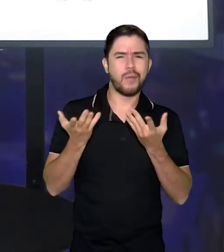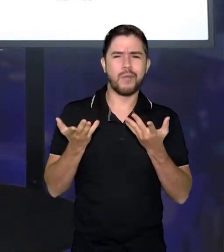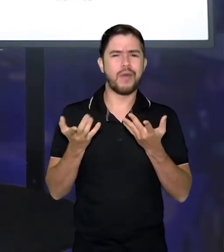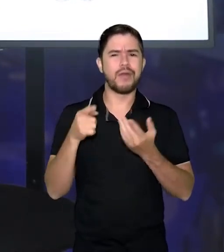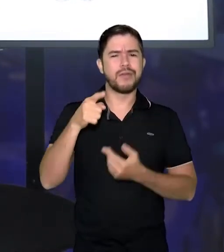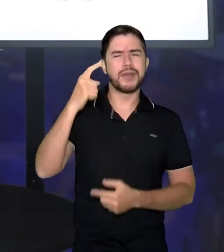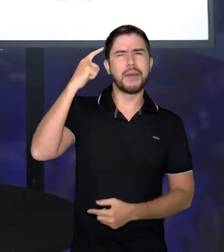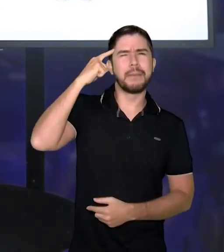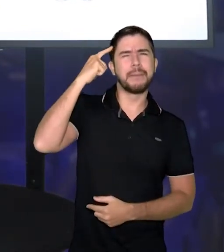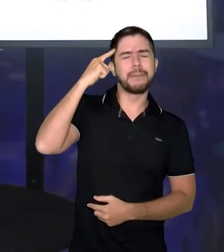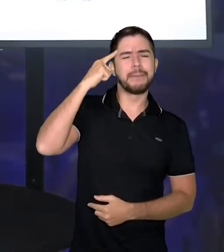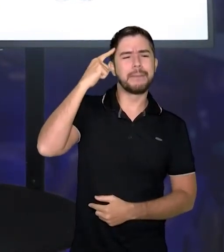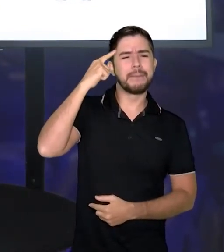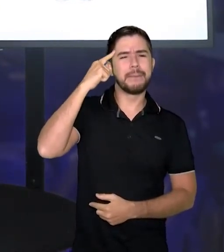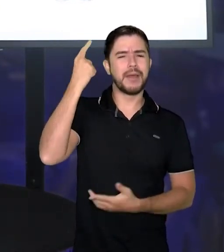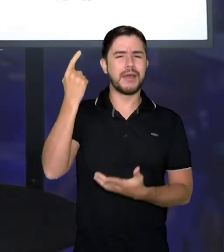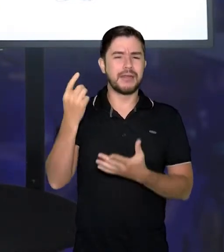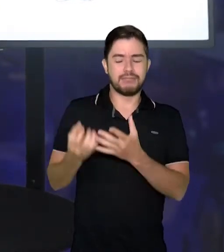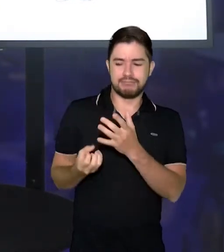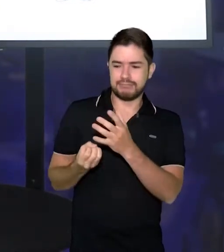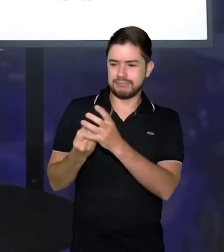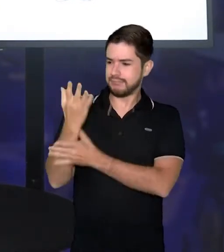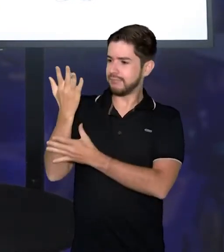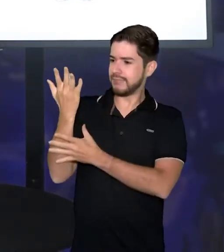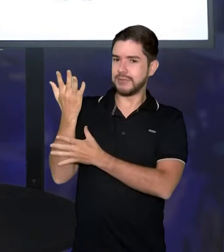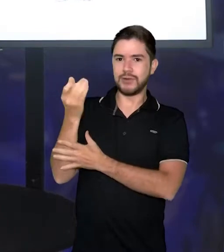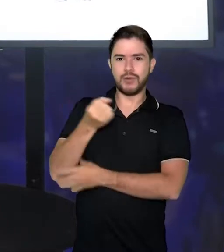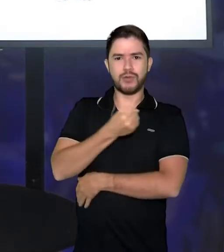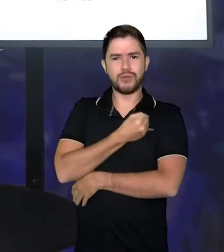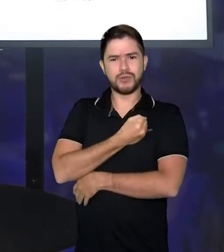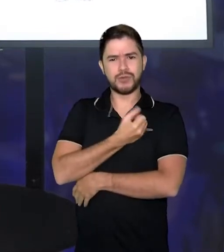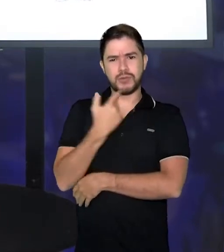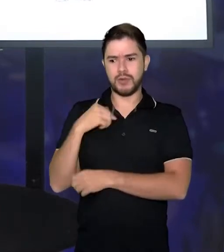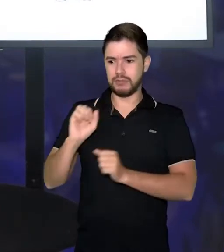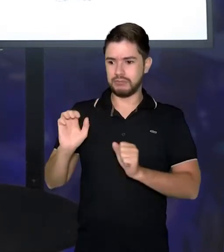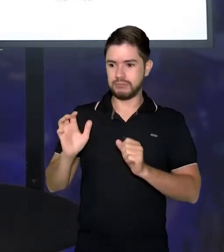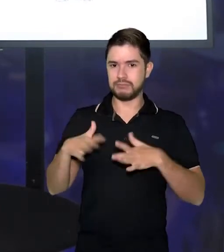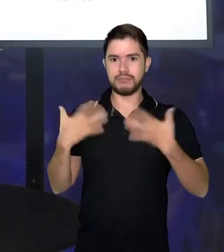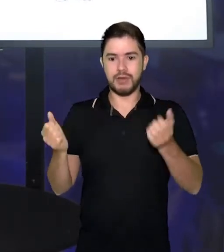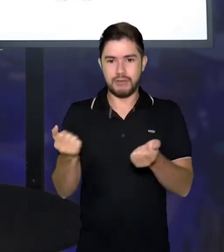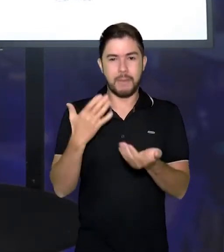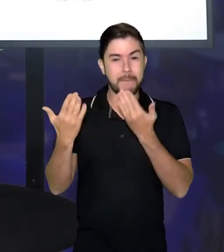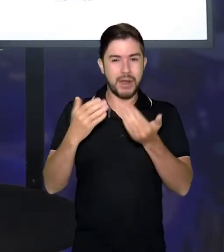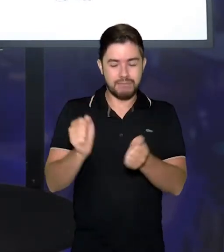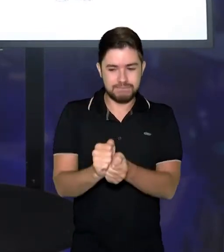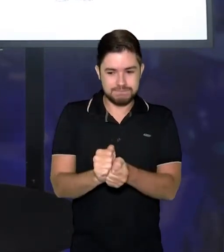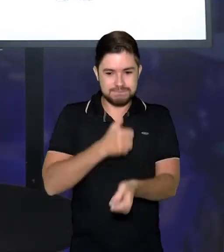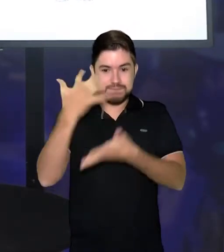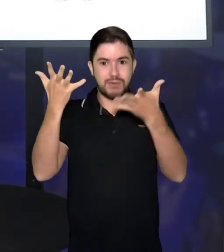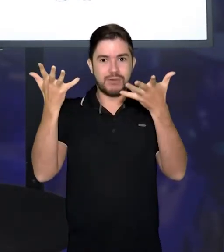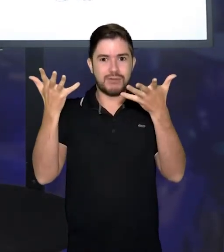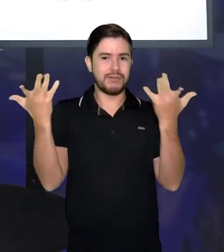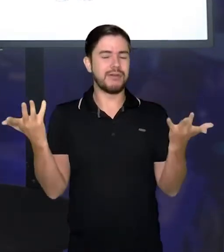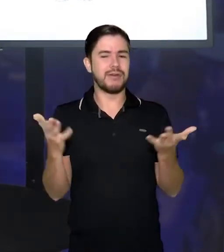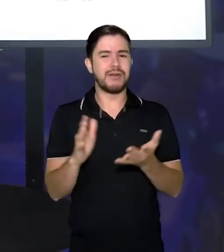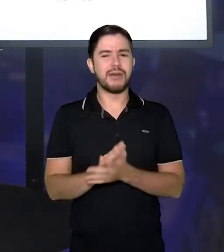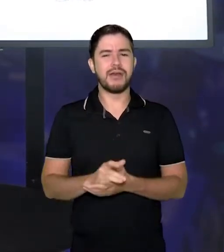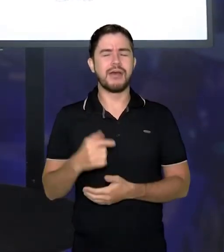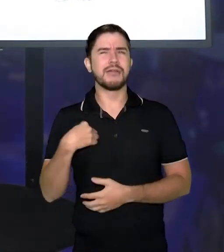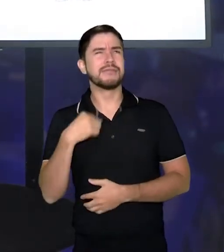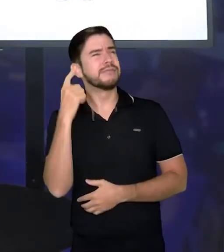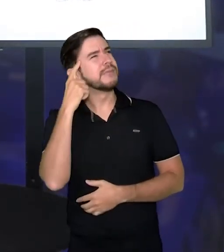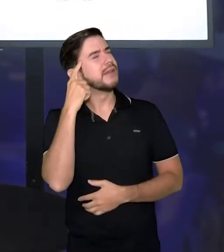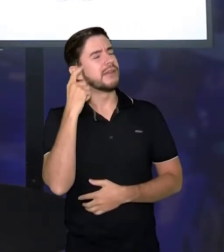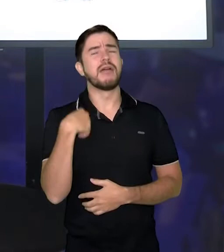Como é que você imagina que surgiu esses números? Será que foi do nada? Será que eu disse, não, de